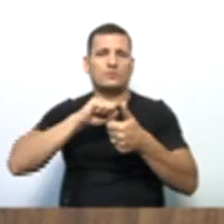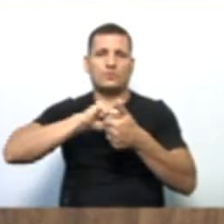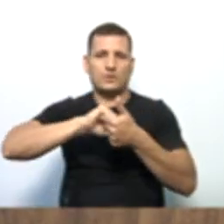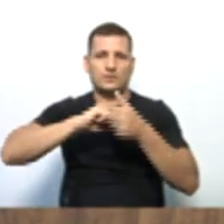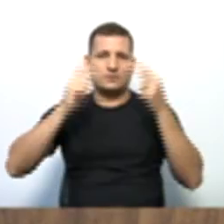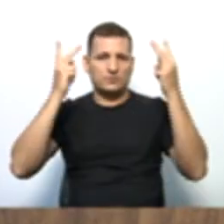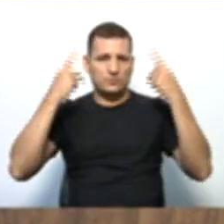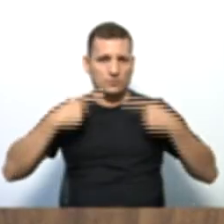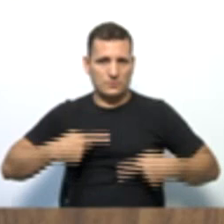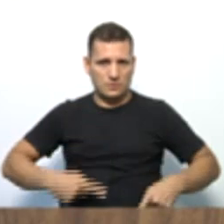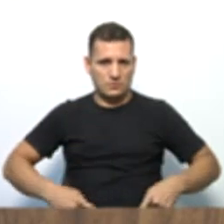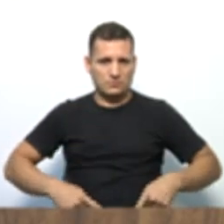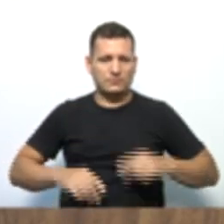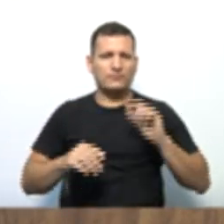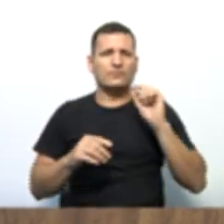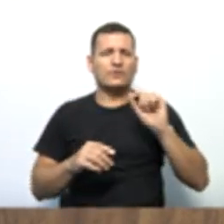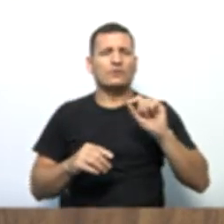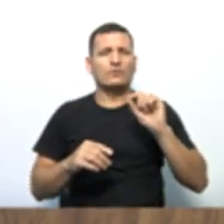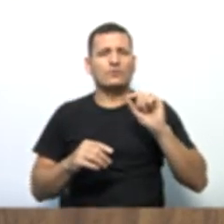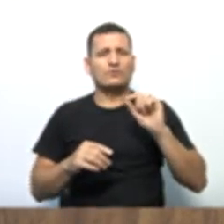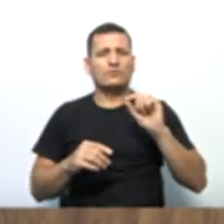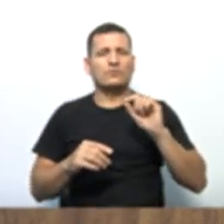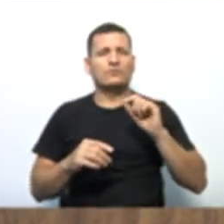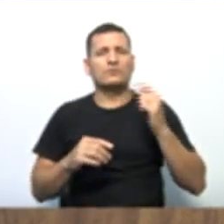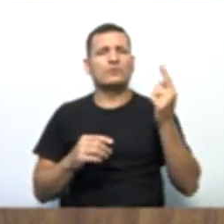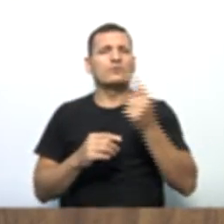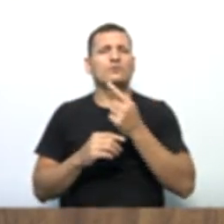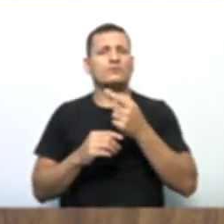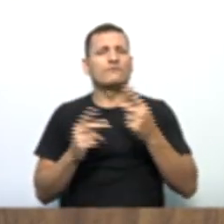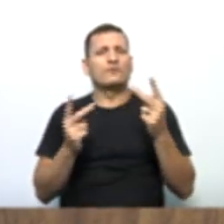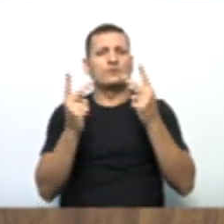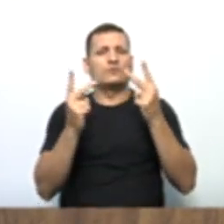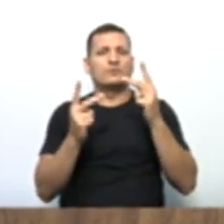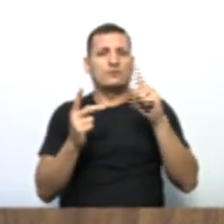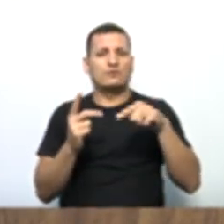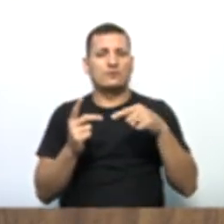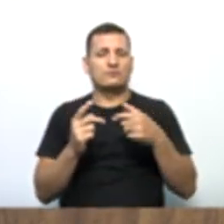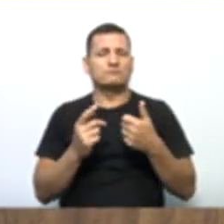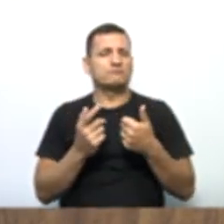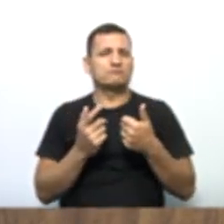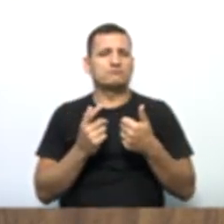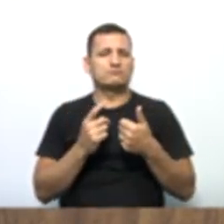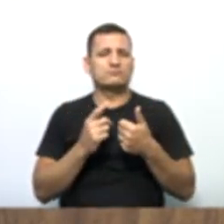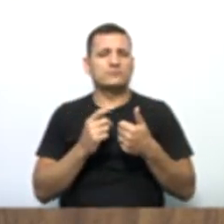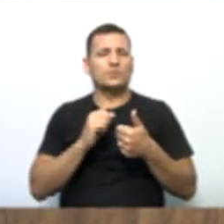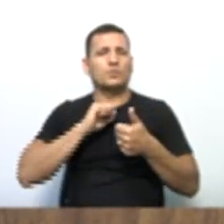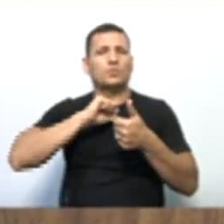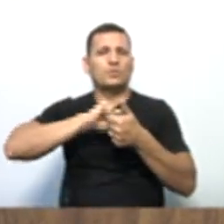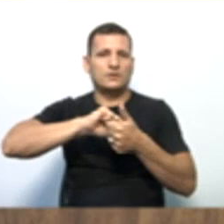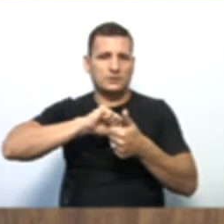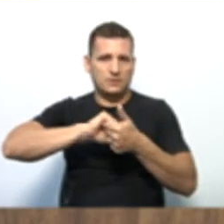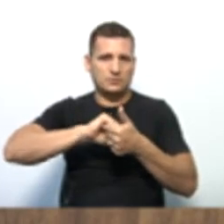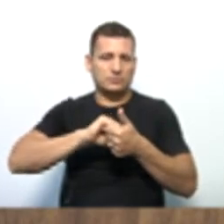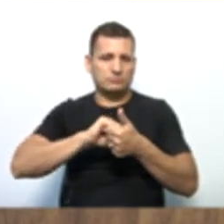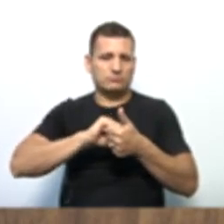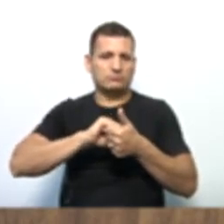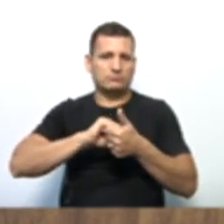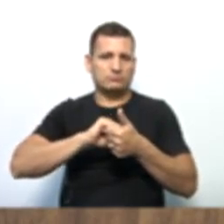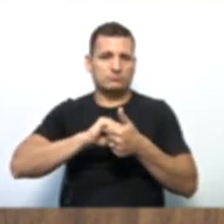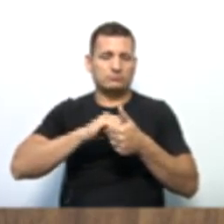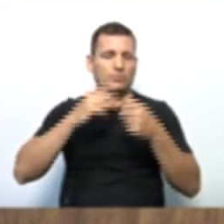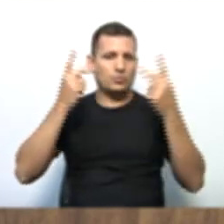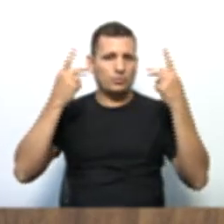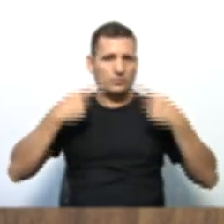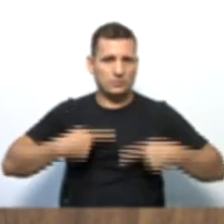humanas, né? Então, o que é o nosso processo de valoração? É o nosso processo virtuoso, é o nosso processo de qualificação enquanto ser